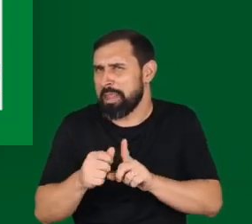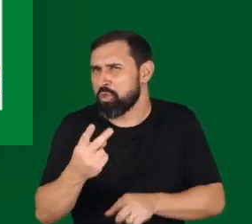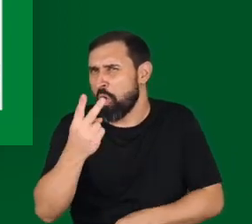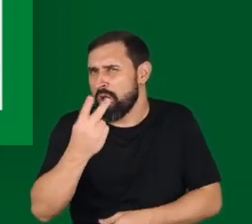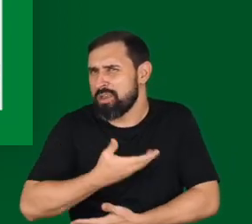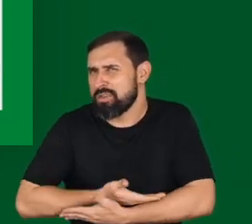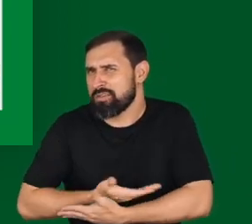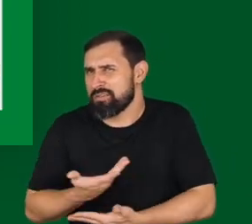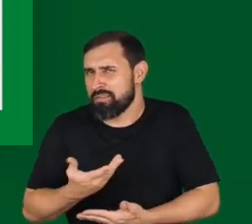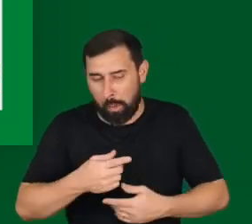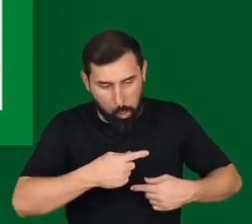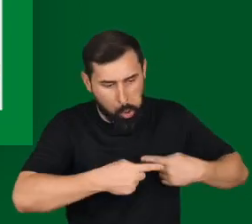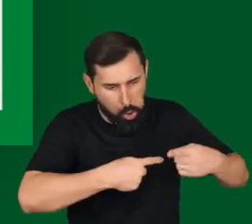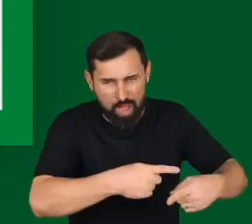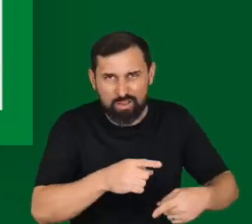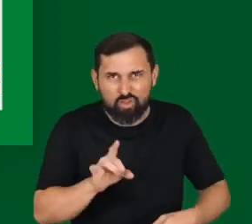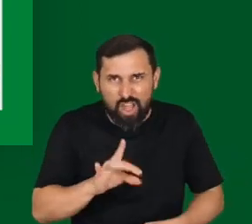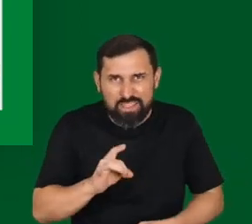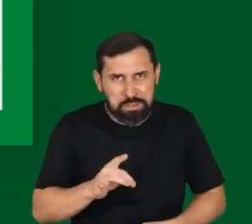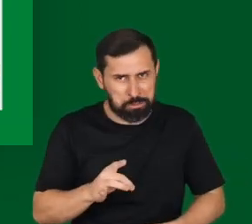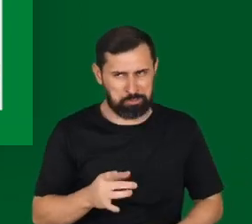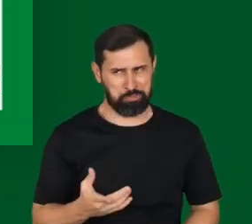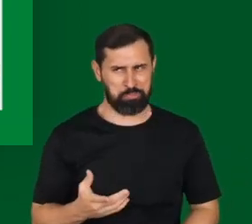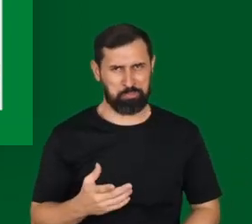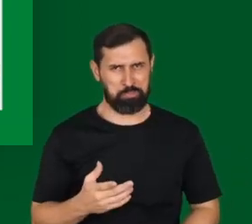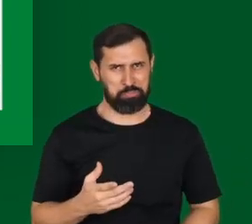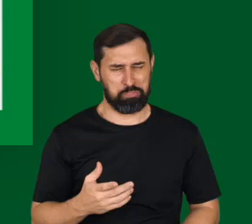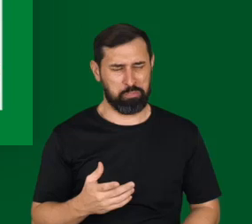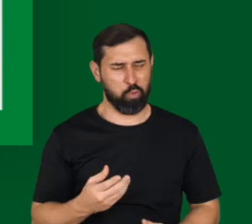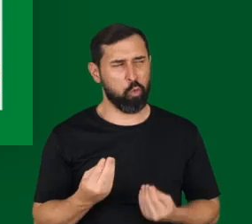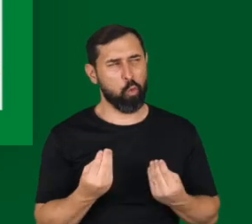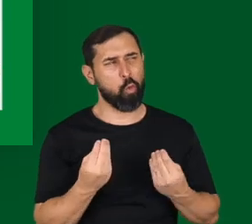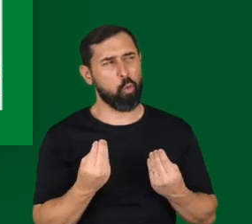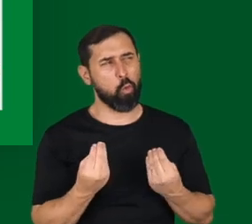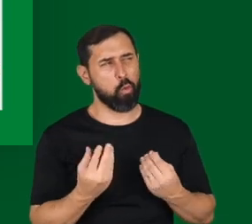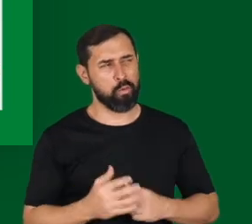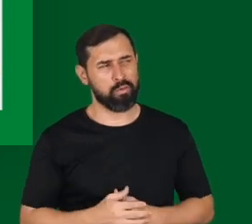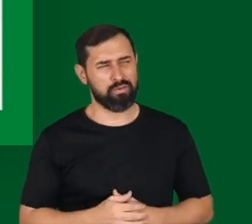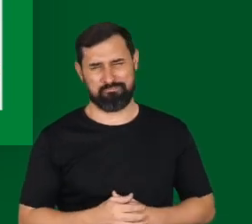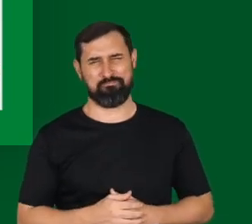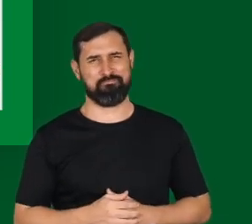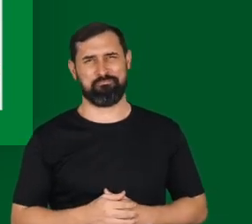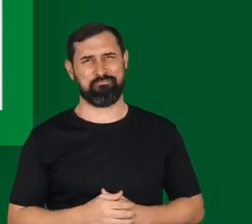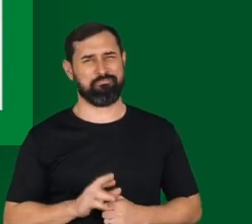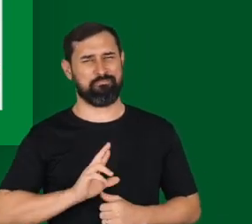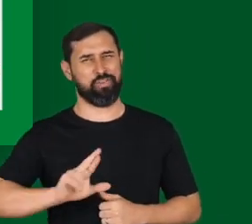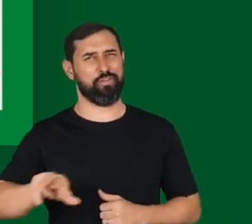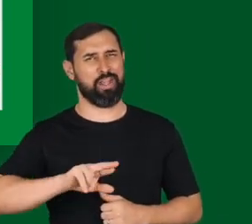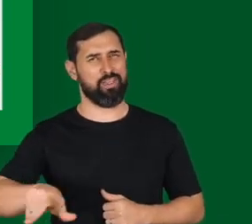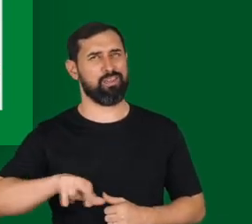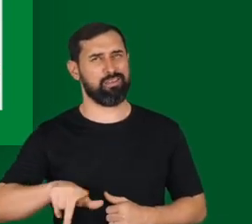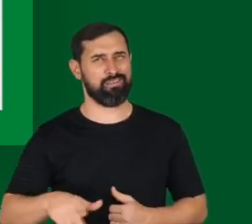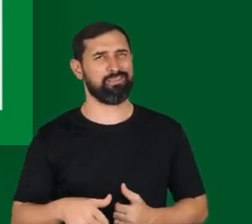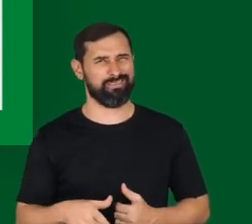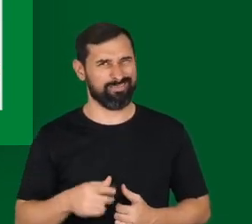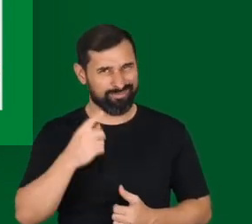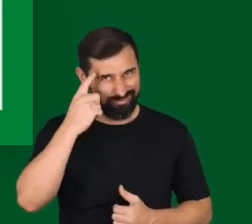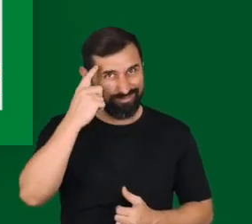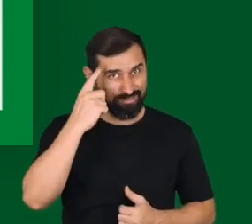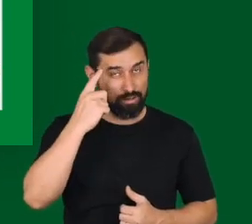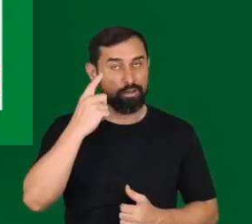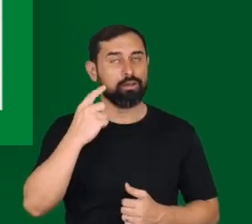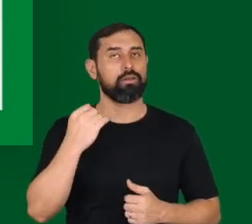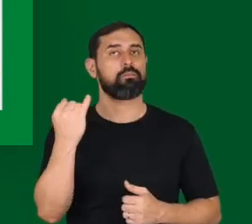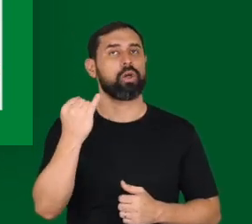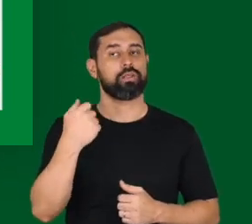caiu? Então, é uma história que ela não é compatível para a evolução que essa criança tem.